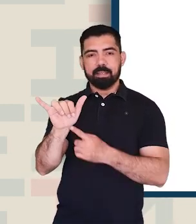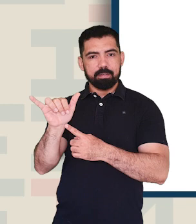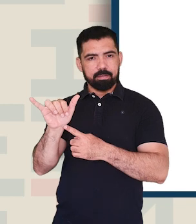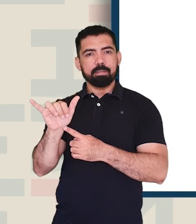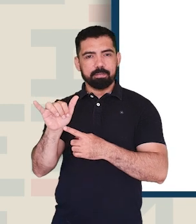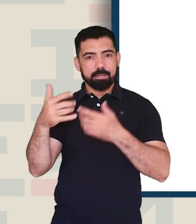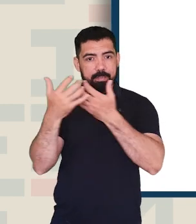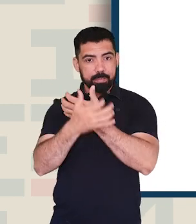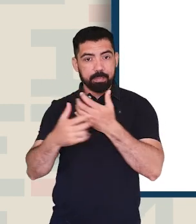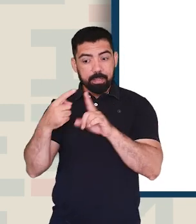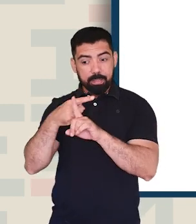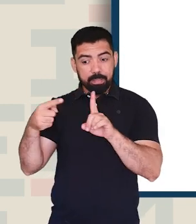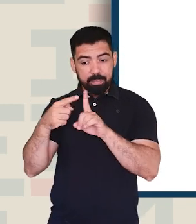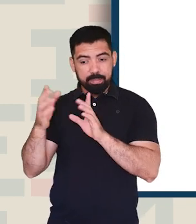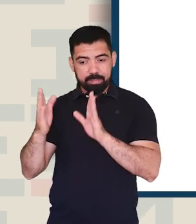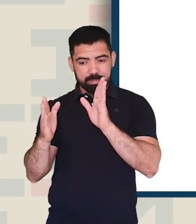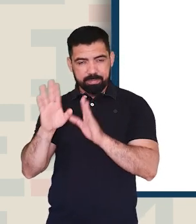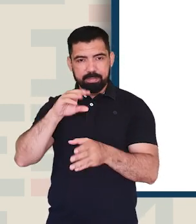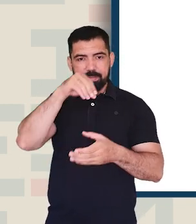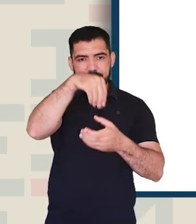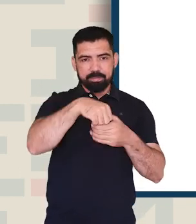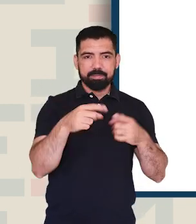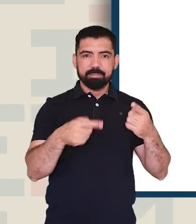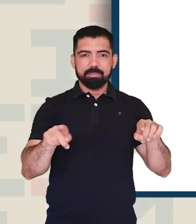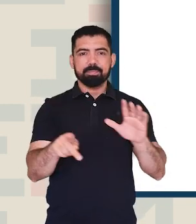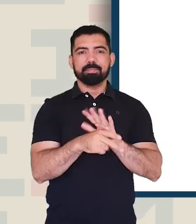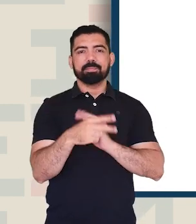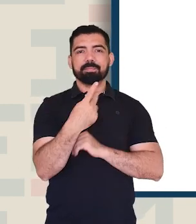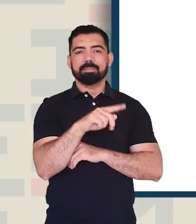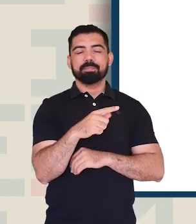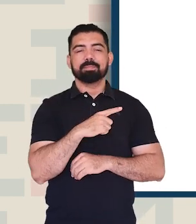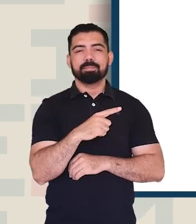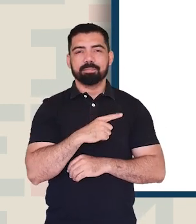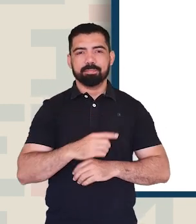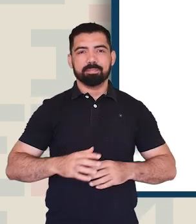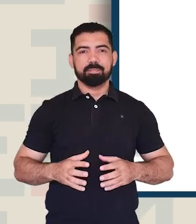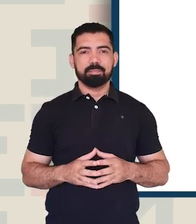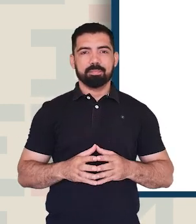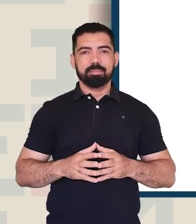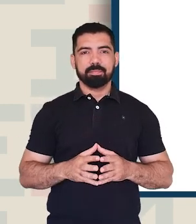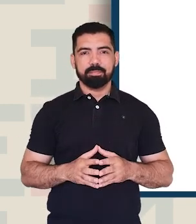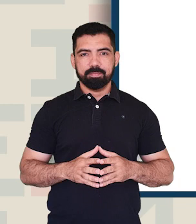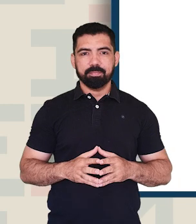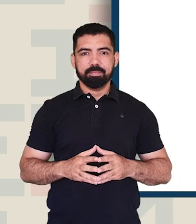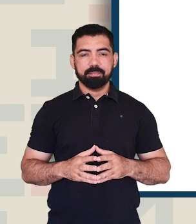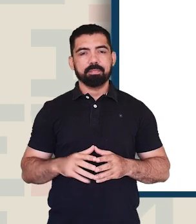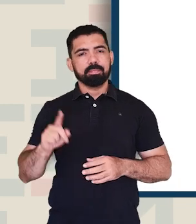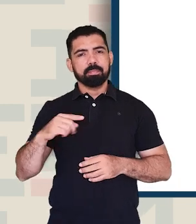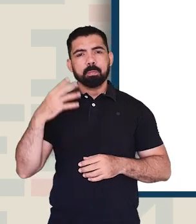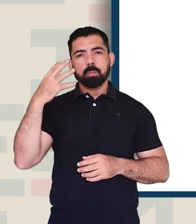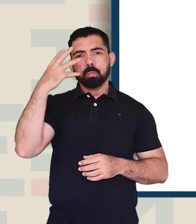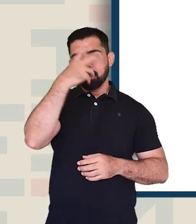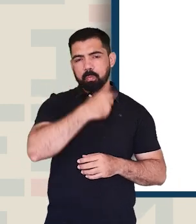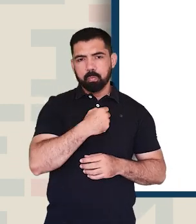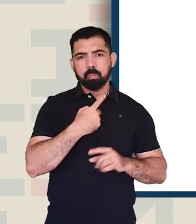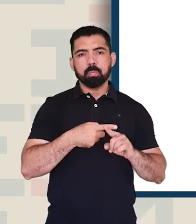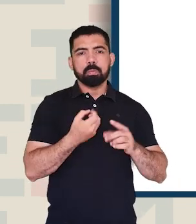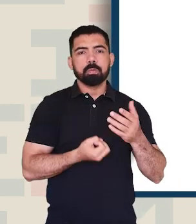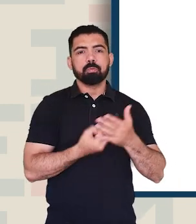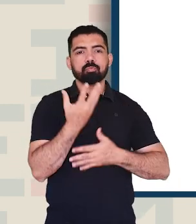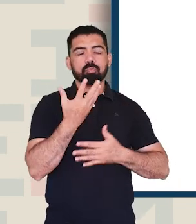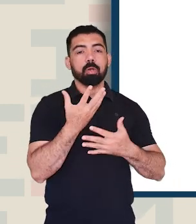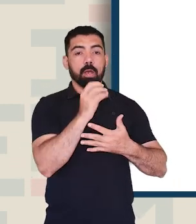ela usa um trecho dessa escala na melodia também, né? E é uma escala muito, muito bonita, assim, ela gera